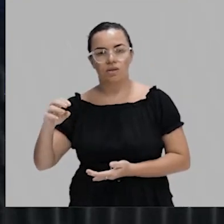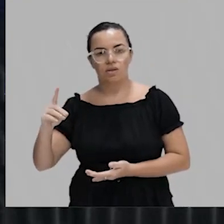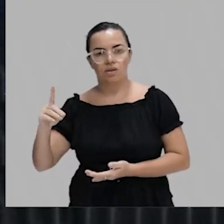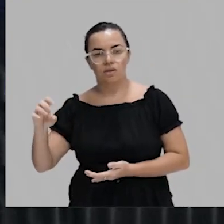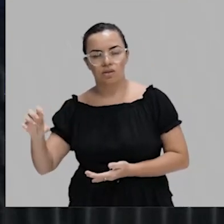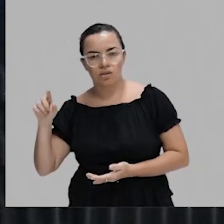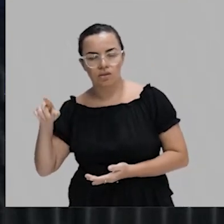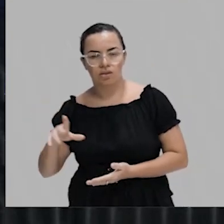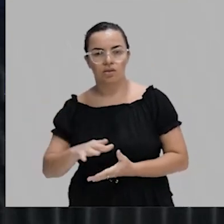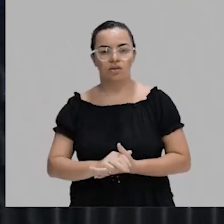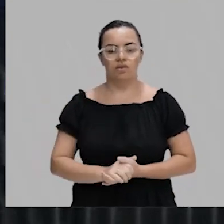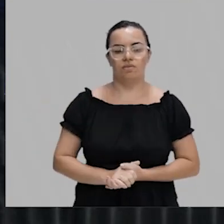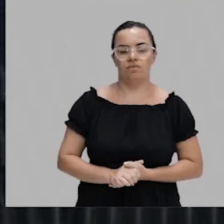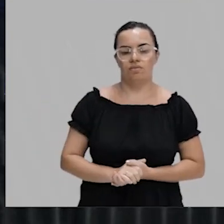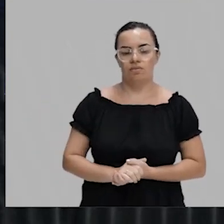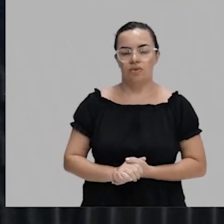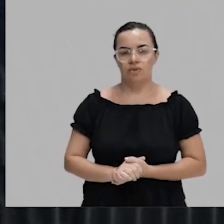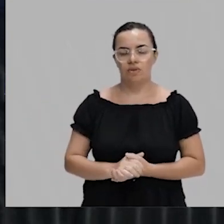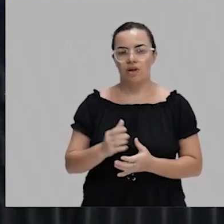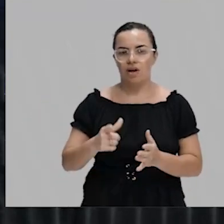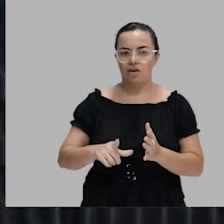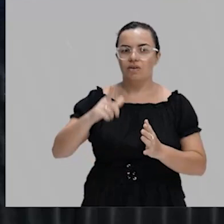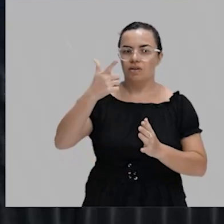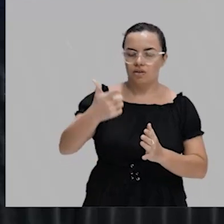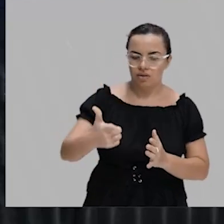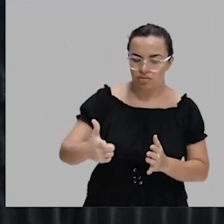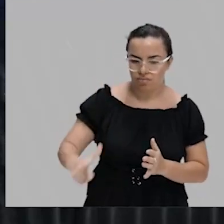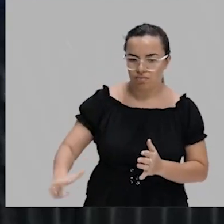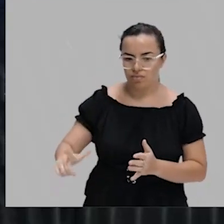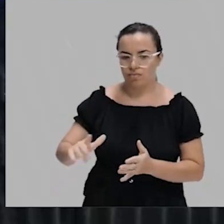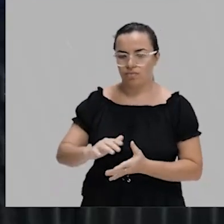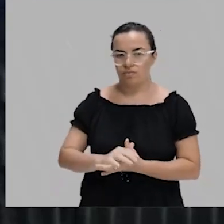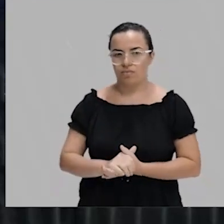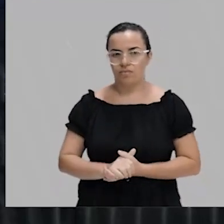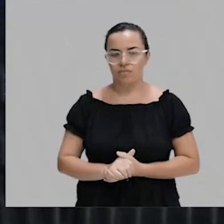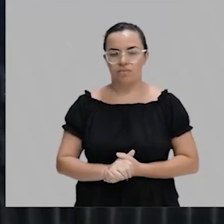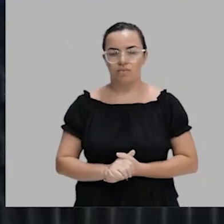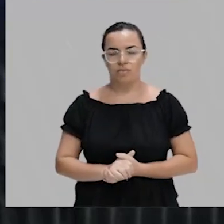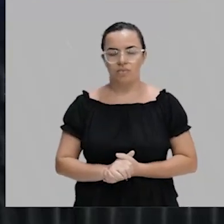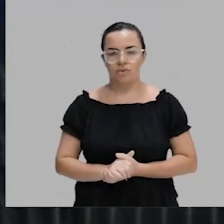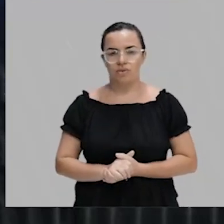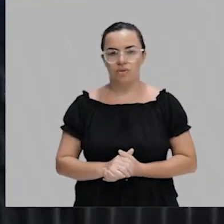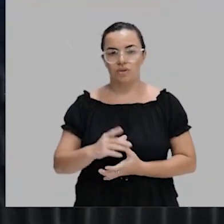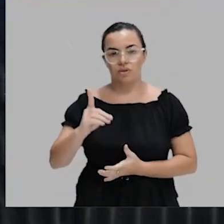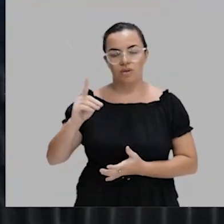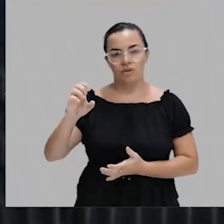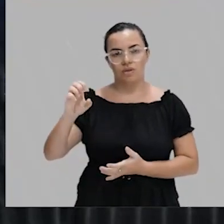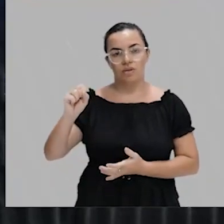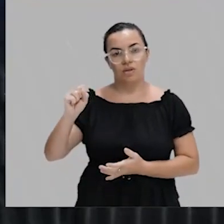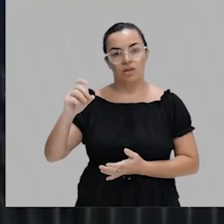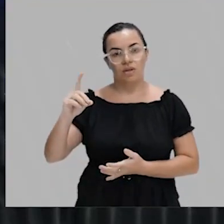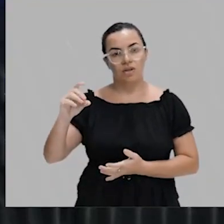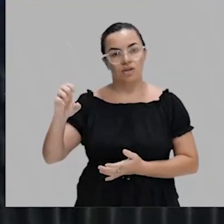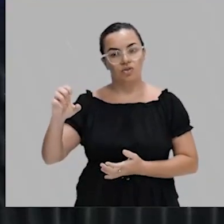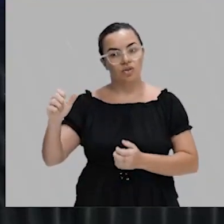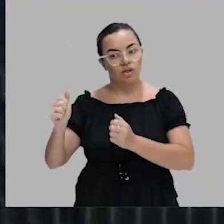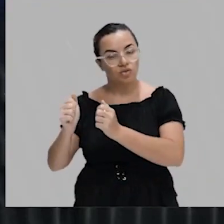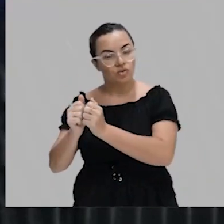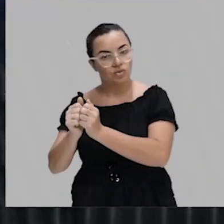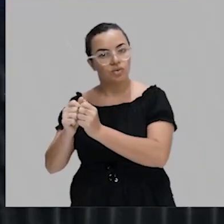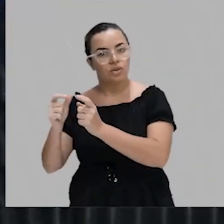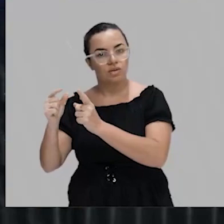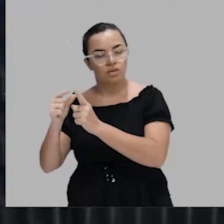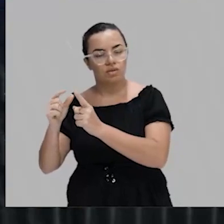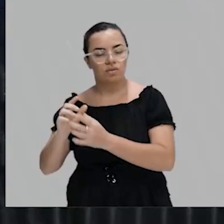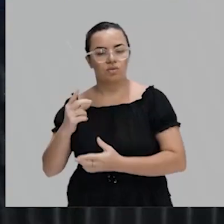ante, até, após. Com, contra, de, desde. Tá? Desde, junto. Então, a,